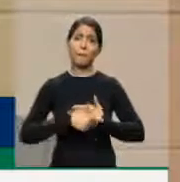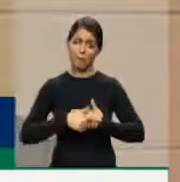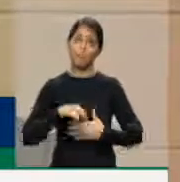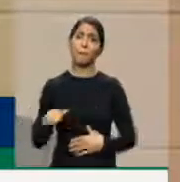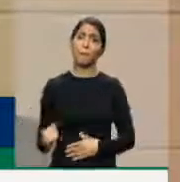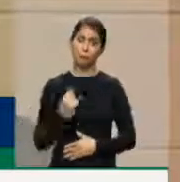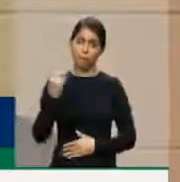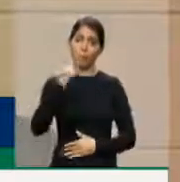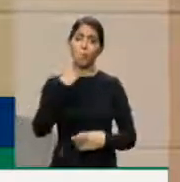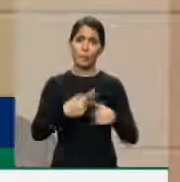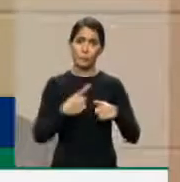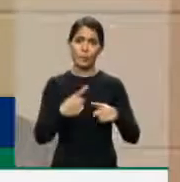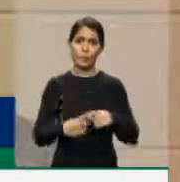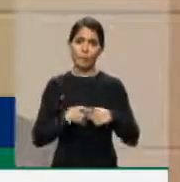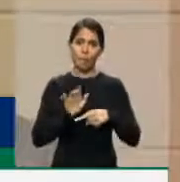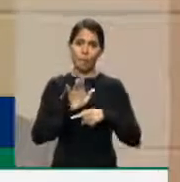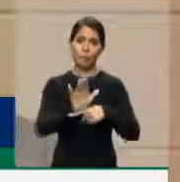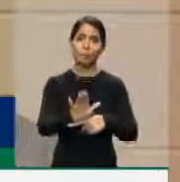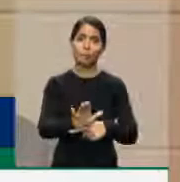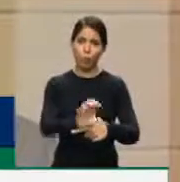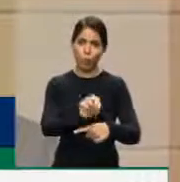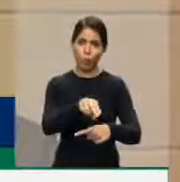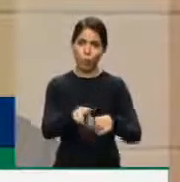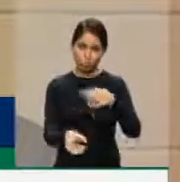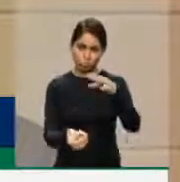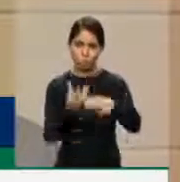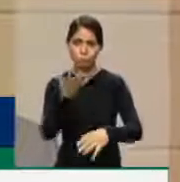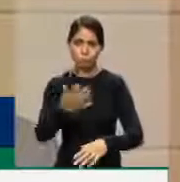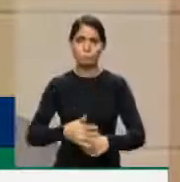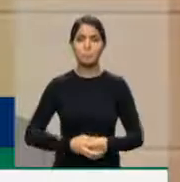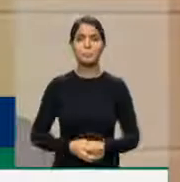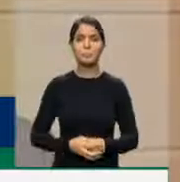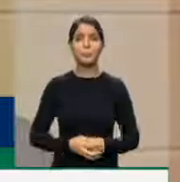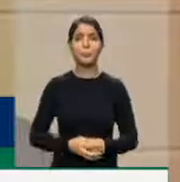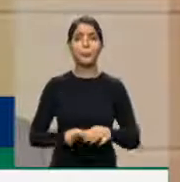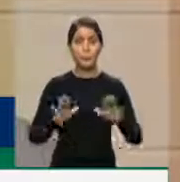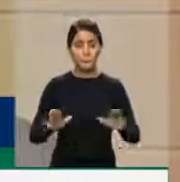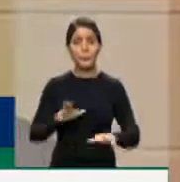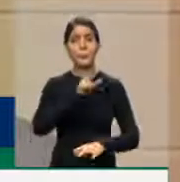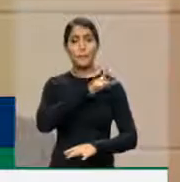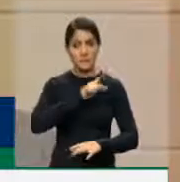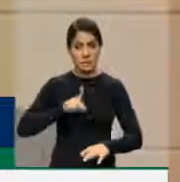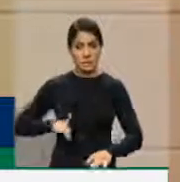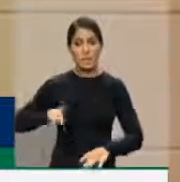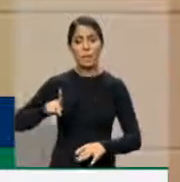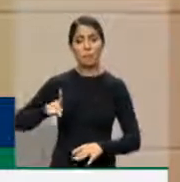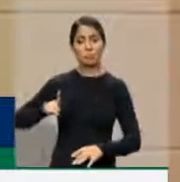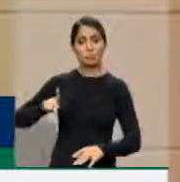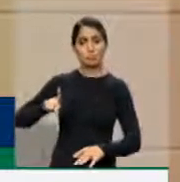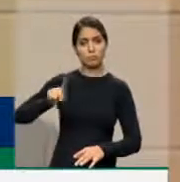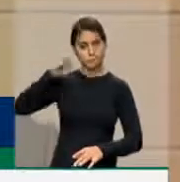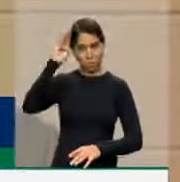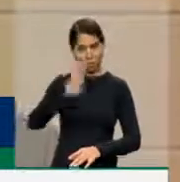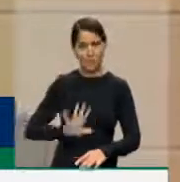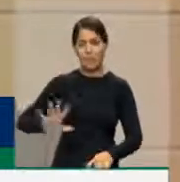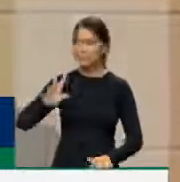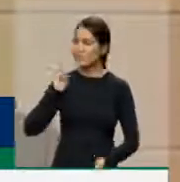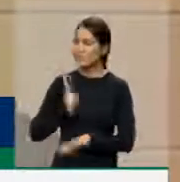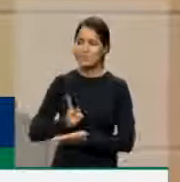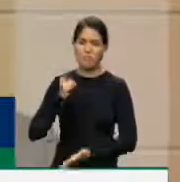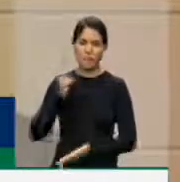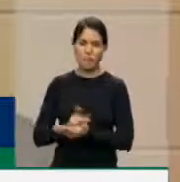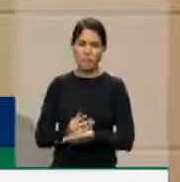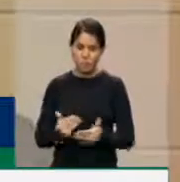criação da ONU. O presidente brasileiro é sempre o primeiro a falar, é sempre o primeiro a discursar na abertura